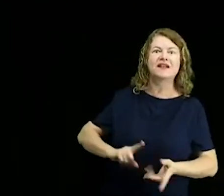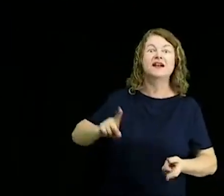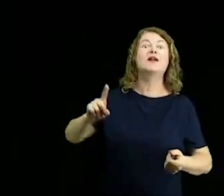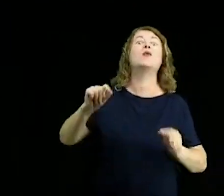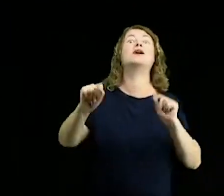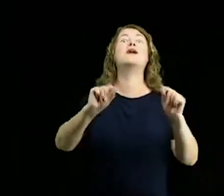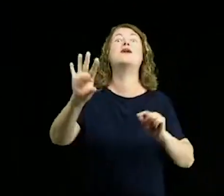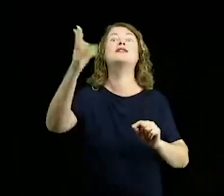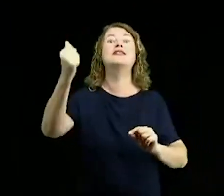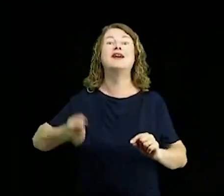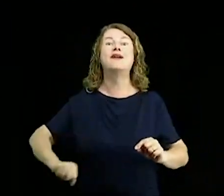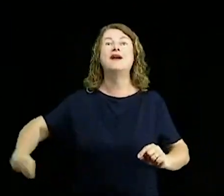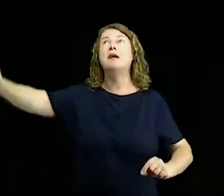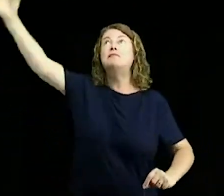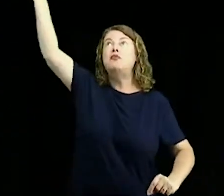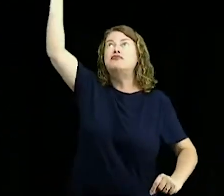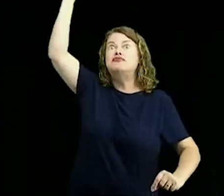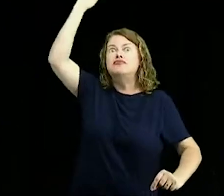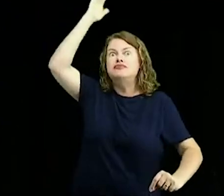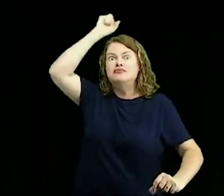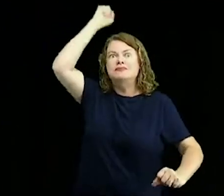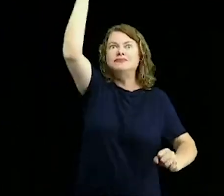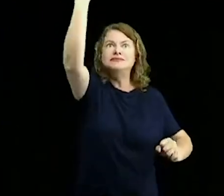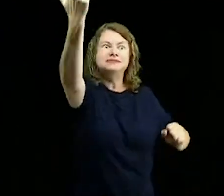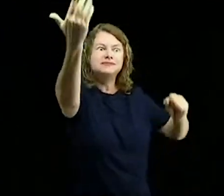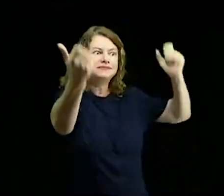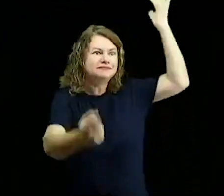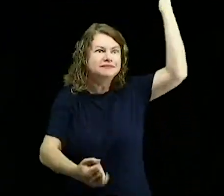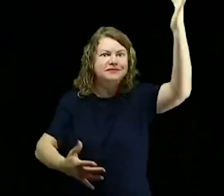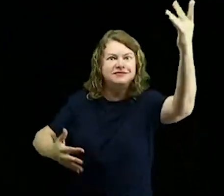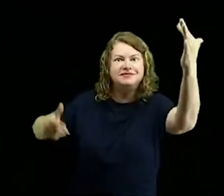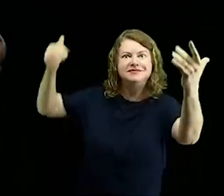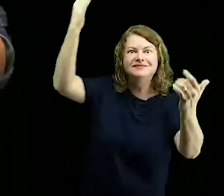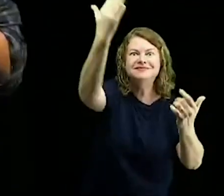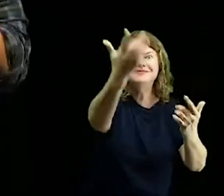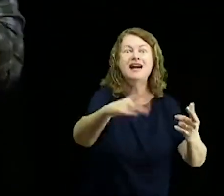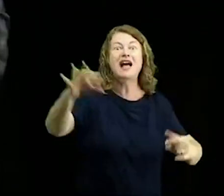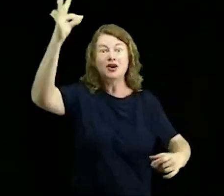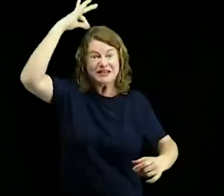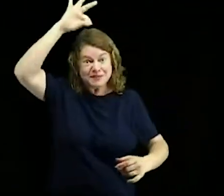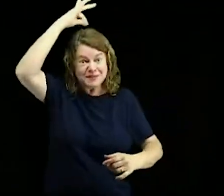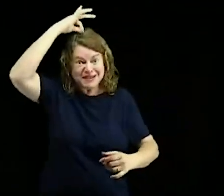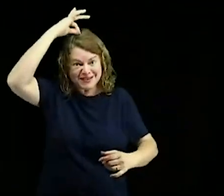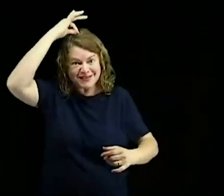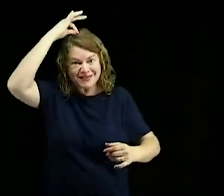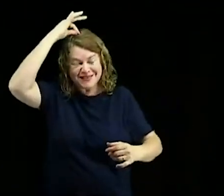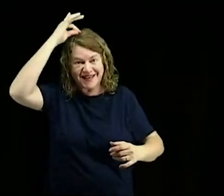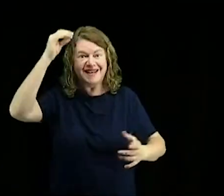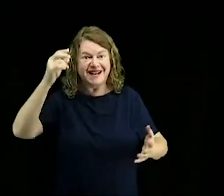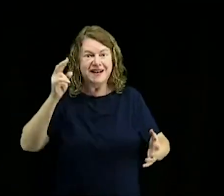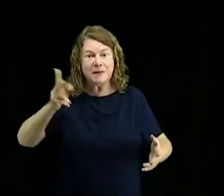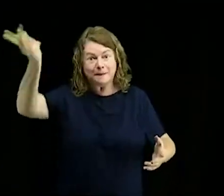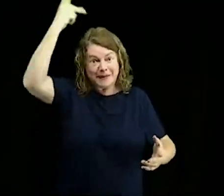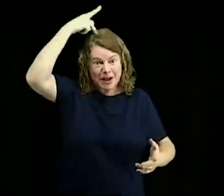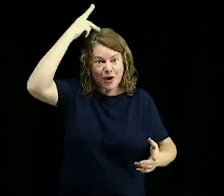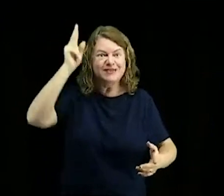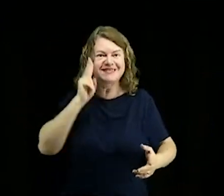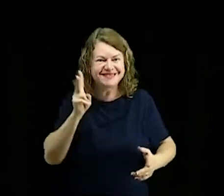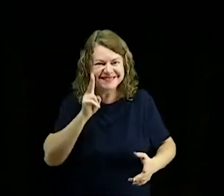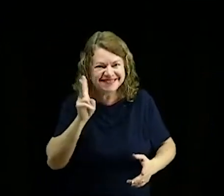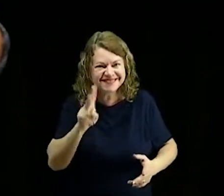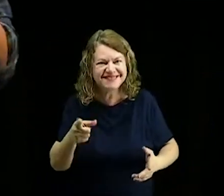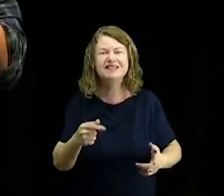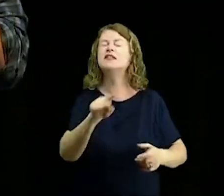que nós chamamos a experiência do batismo com o Espírito Santo. E eles podiam ver o mundo espiritual. Se você pegar, por exemplo,